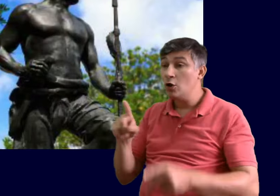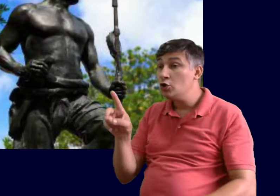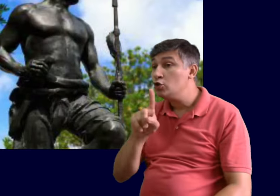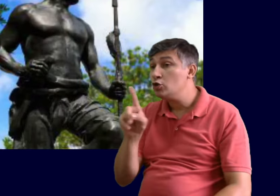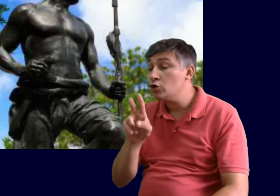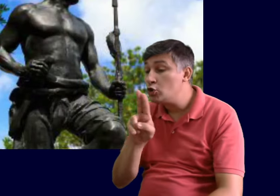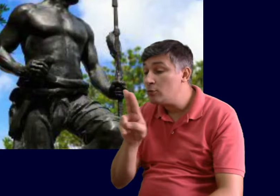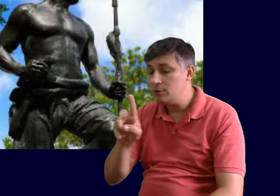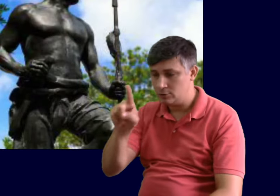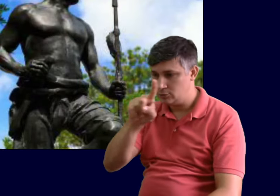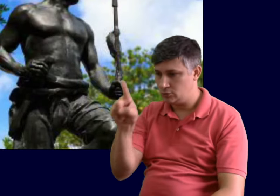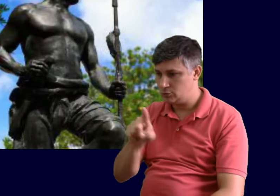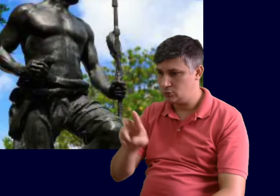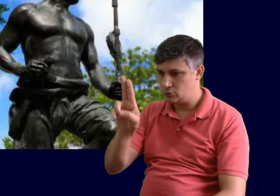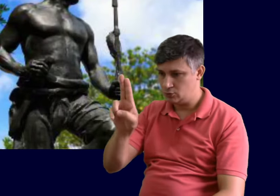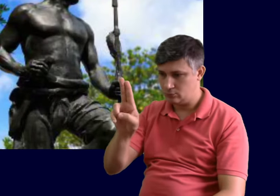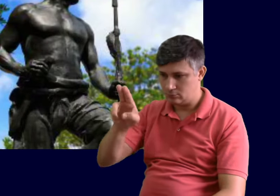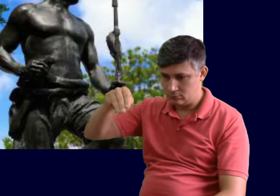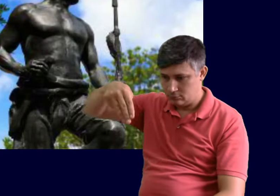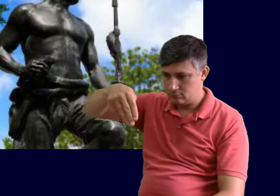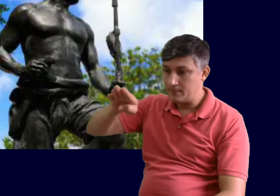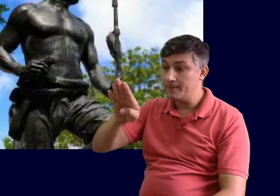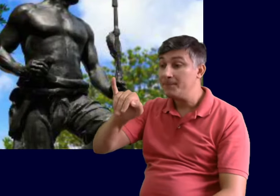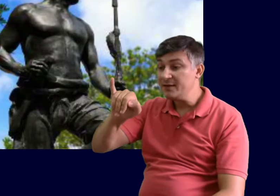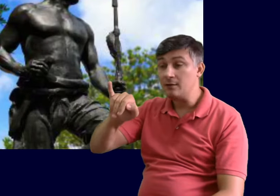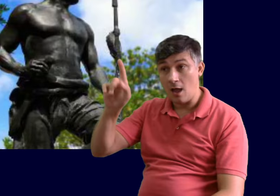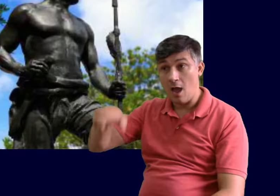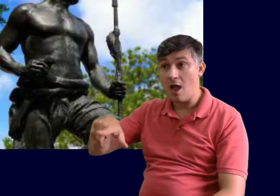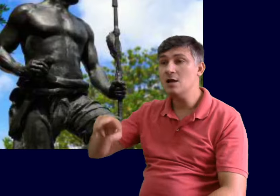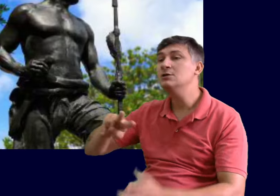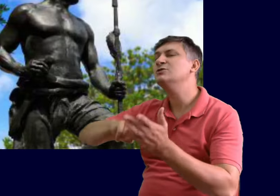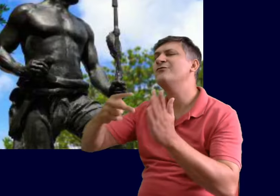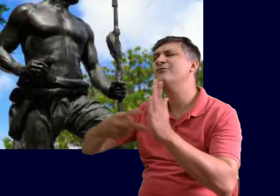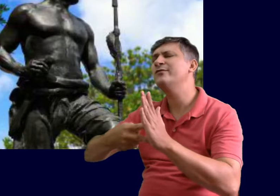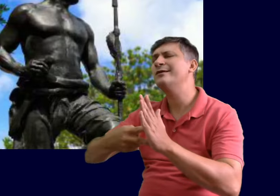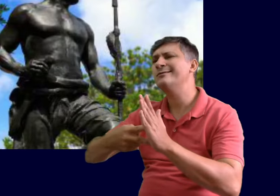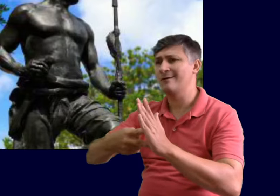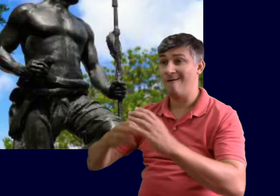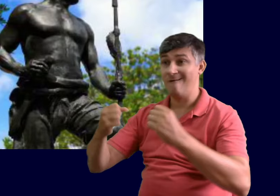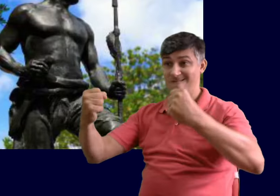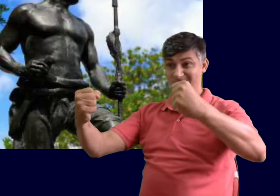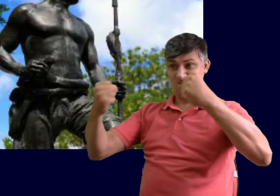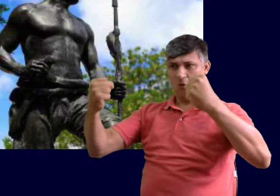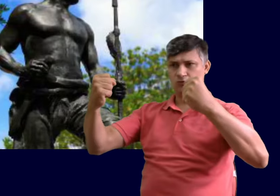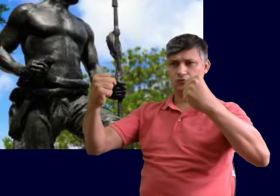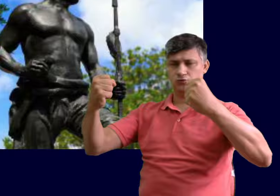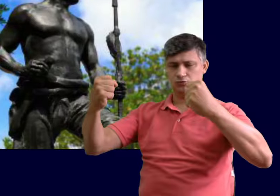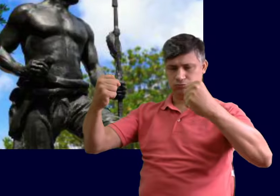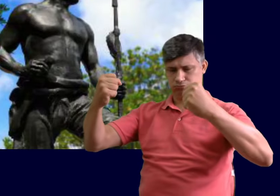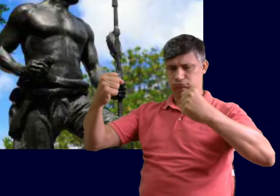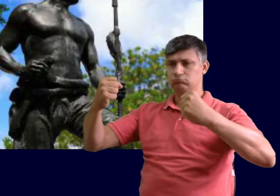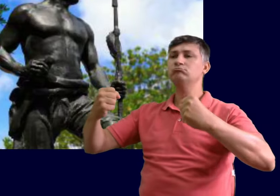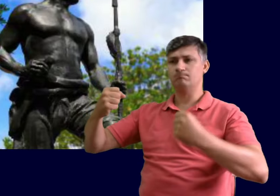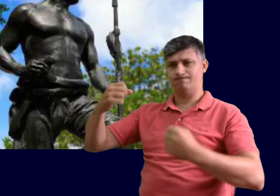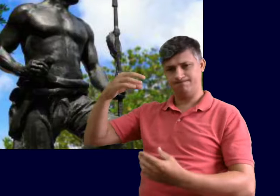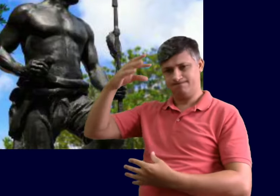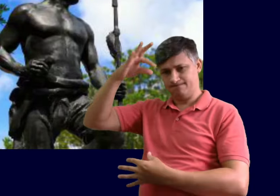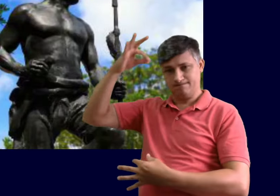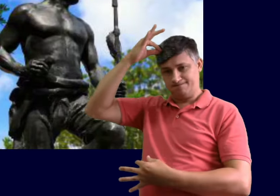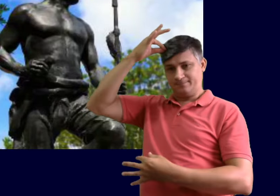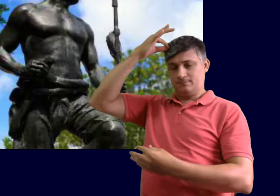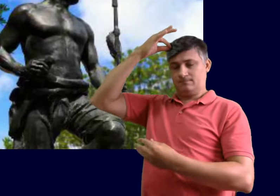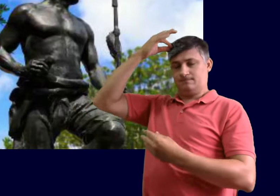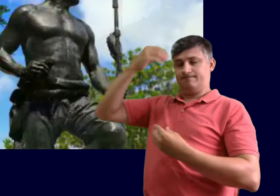Zumbi significa força do espírito presente. Ele lutou incansavelmente contra